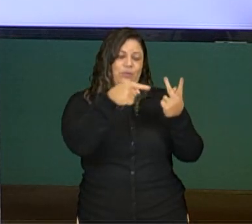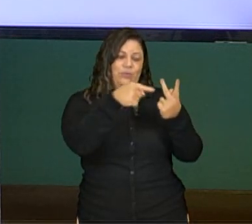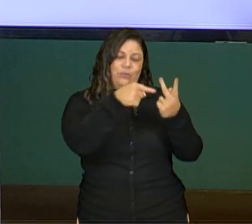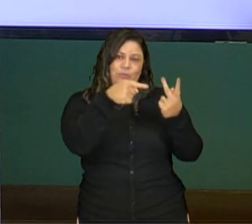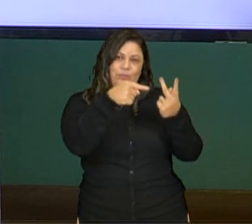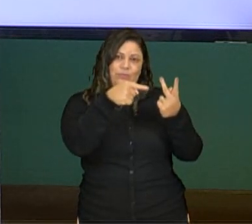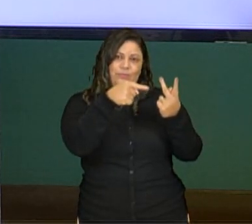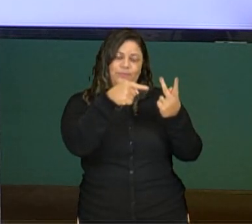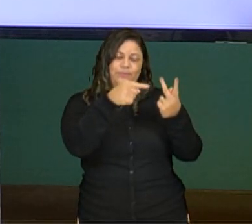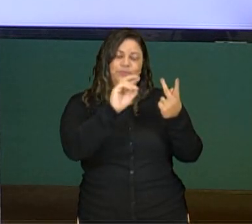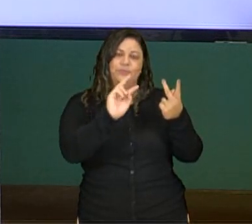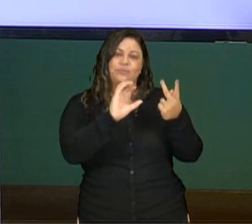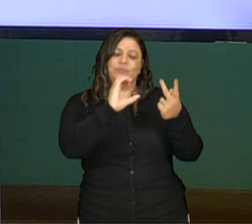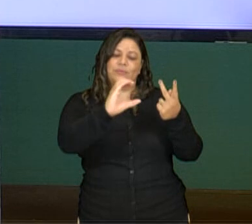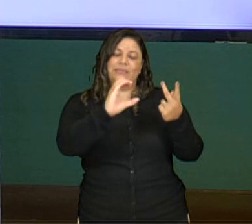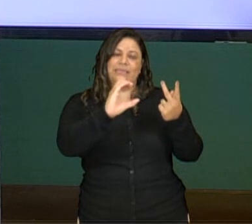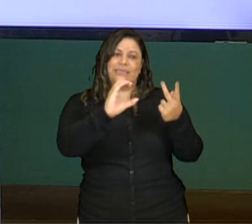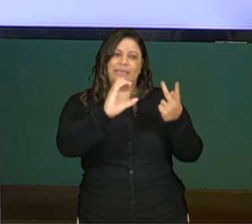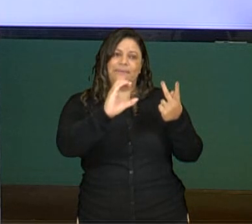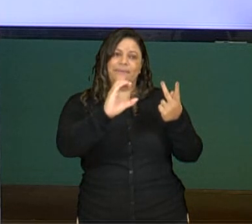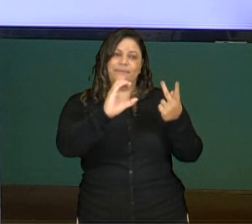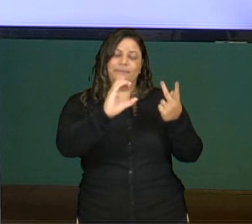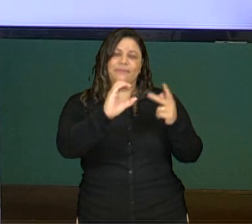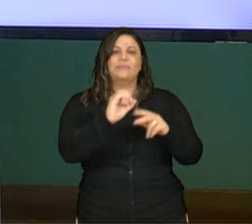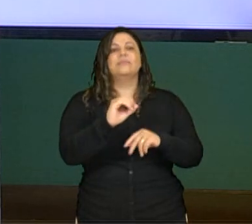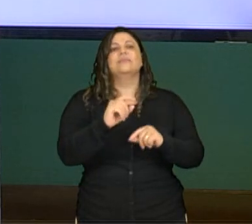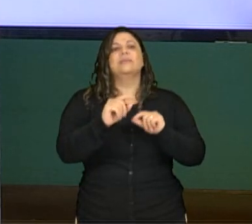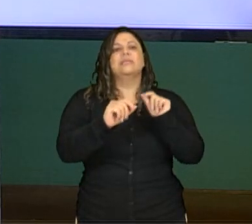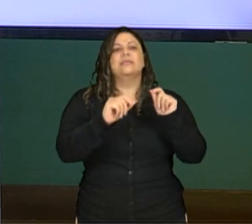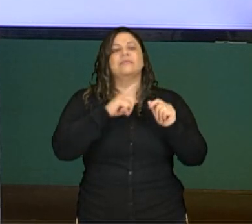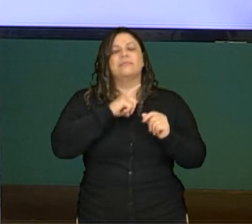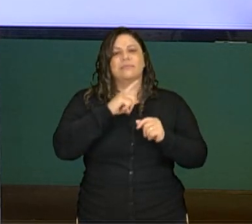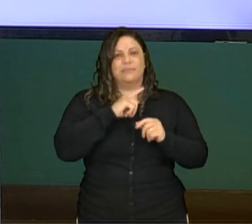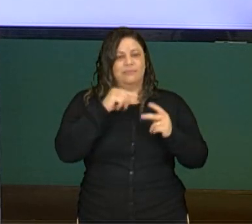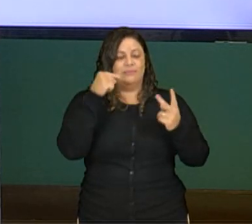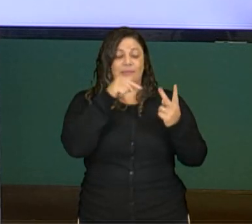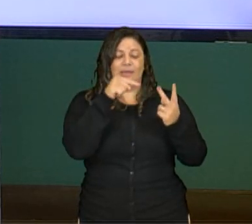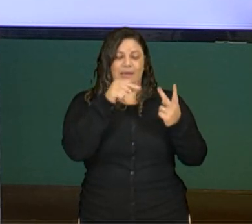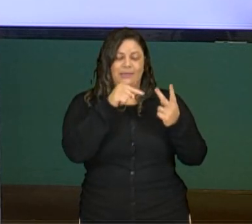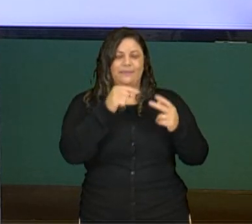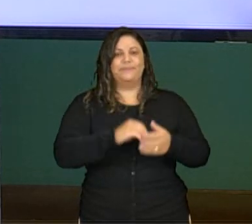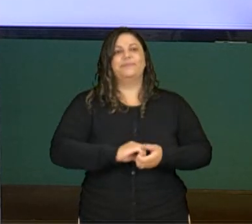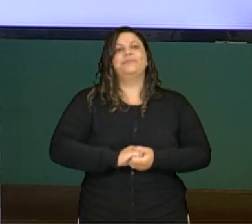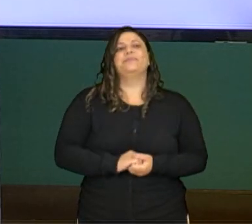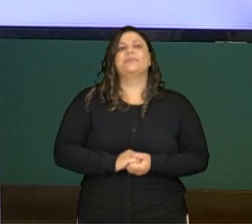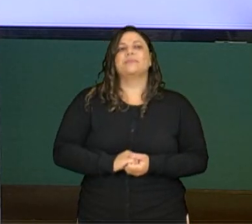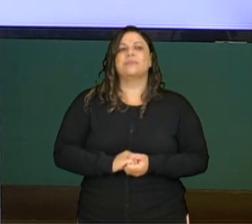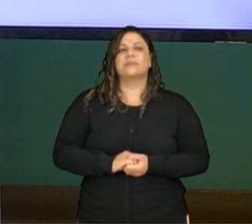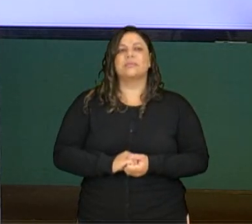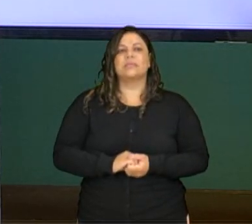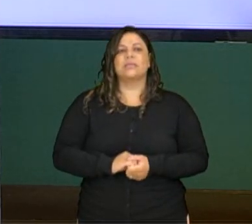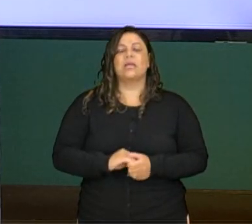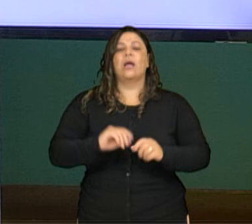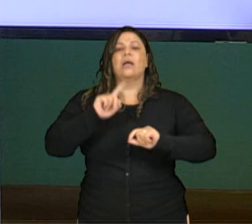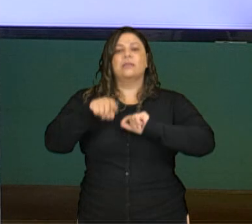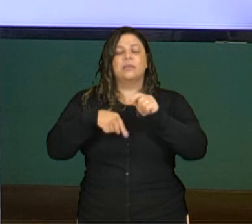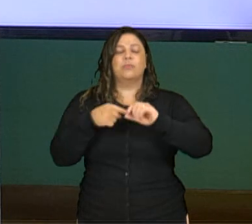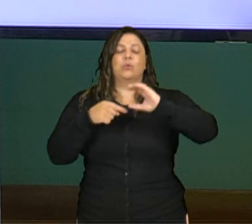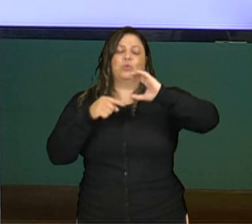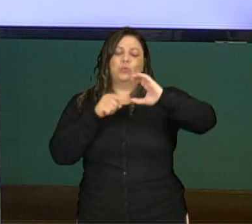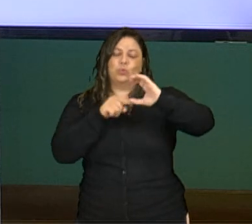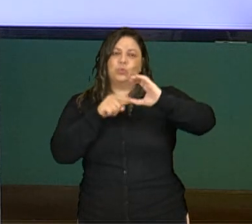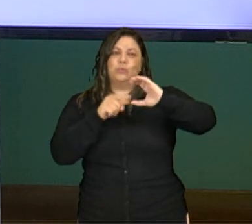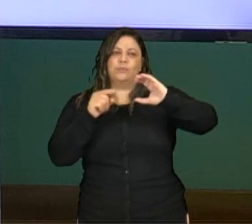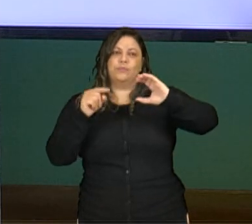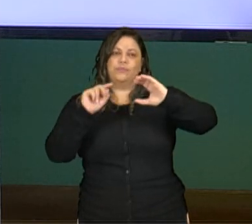Aqui, ó. O hidrogênio faz apenas uma ligação química, está aqui a sua ligação química representada. E aqui está